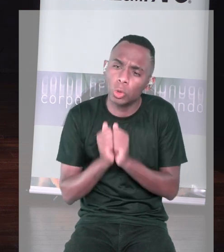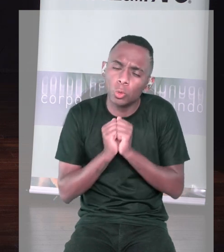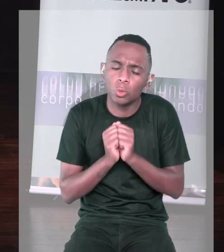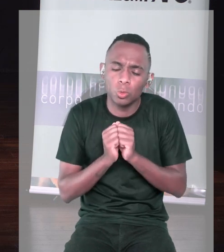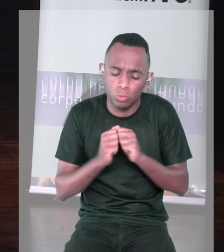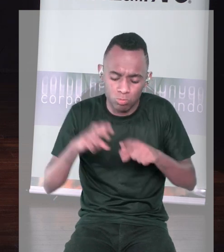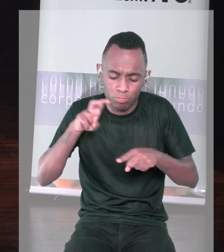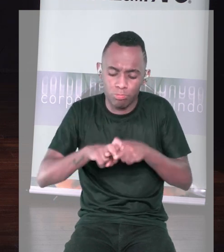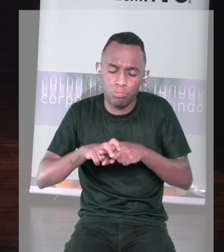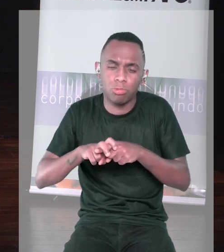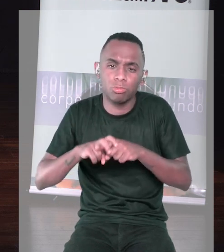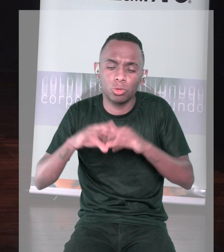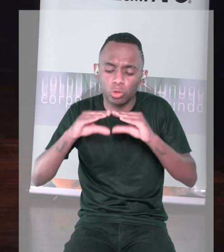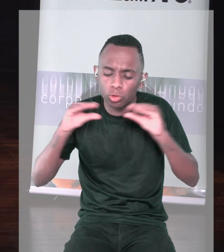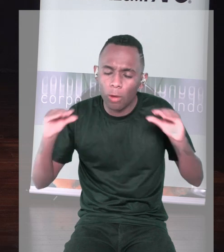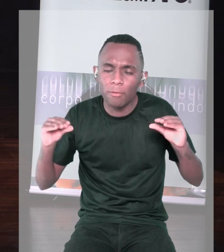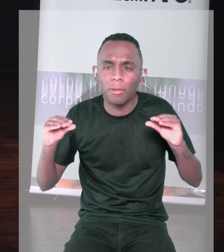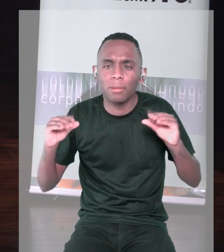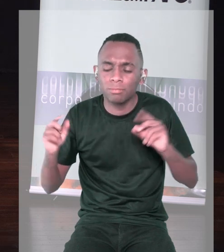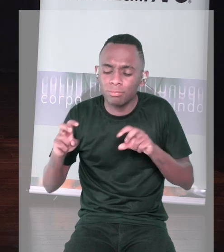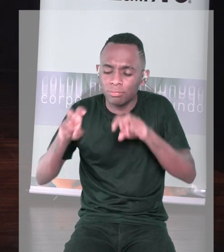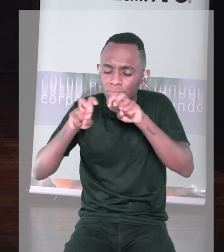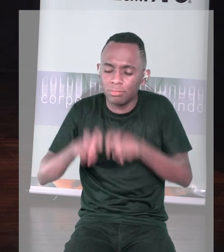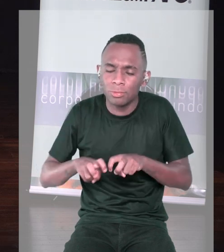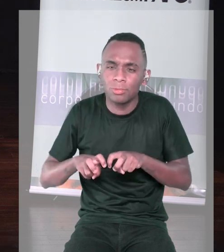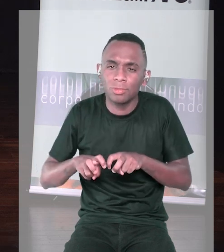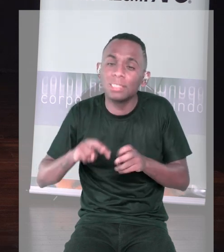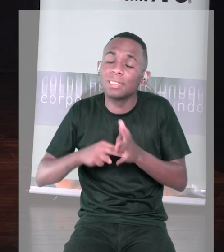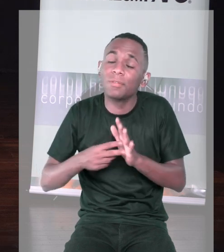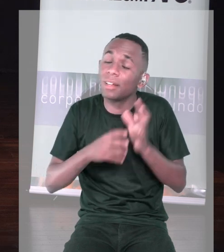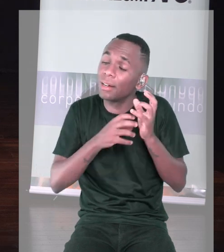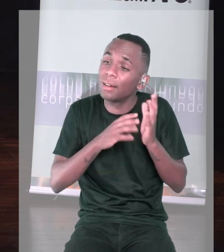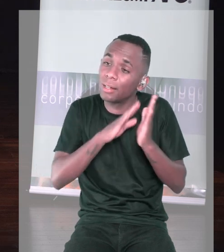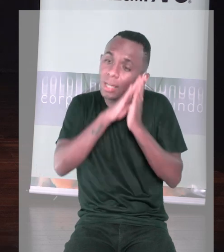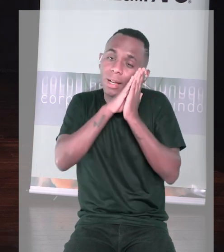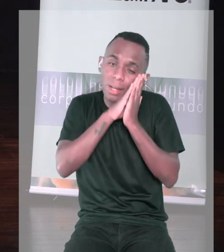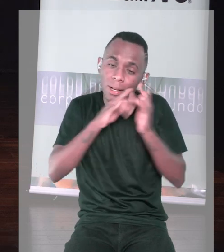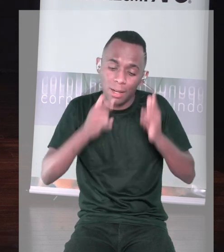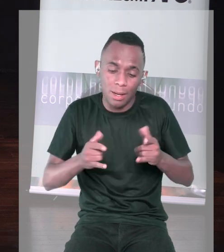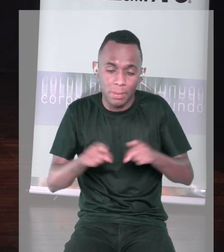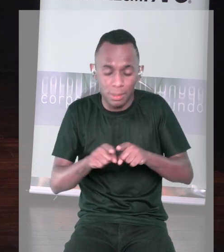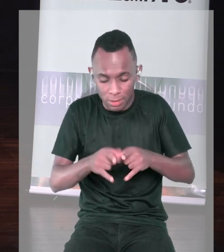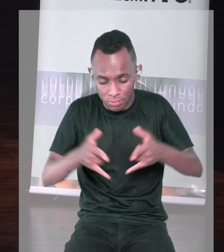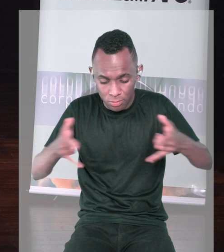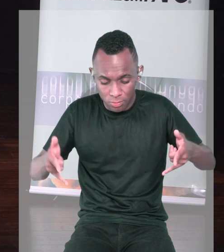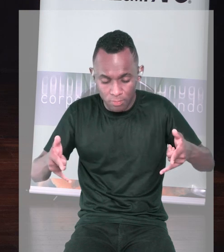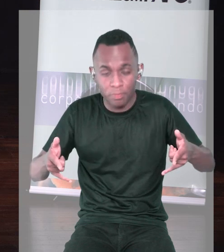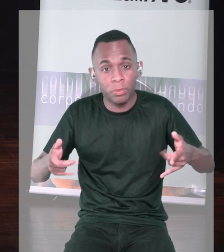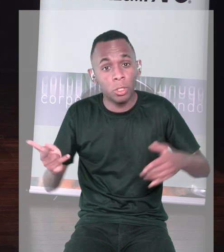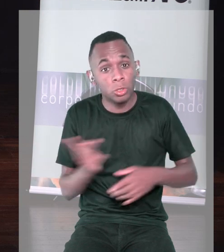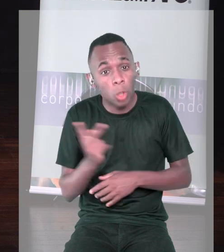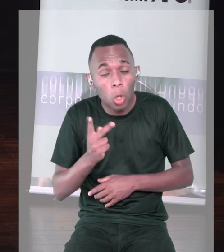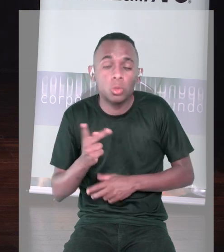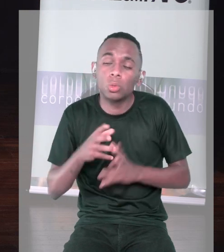comigo o velho sofazinho afundado que me servia de cama. Ele tinha apenas 60 centímetros de